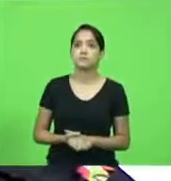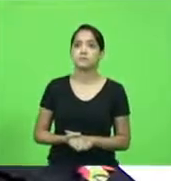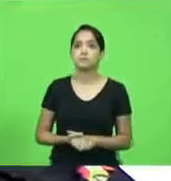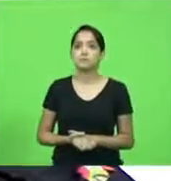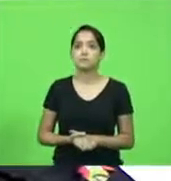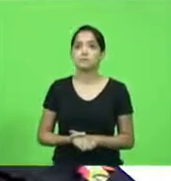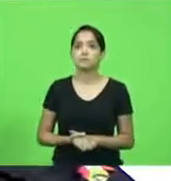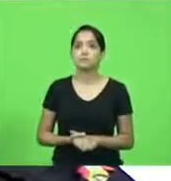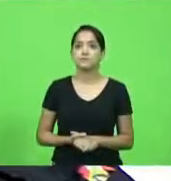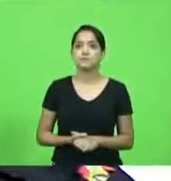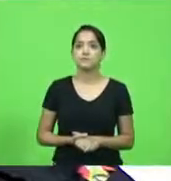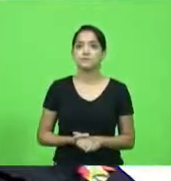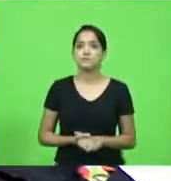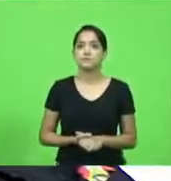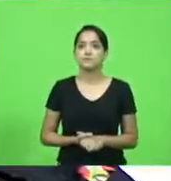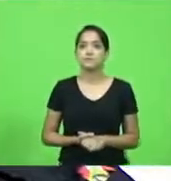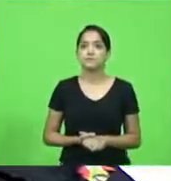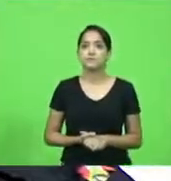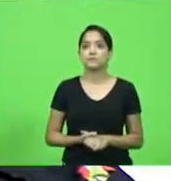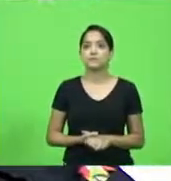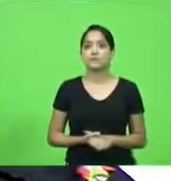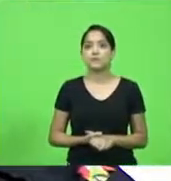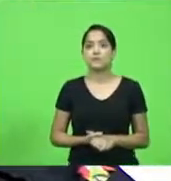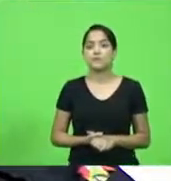hein? Mas bem, vamos lá.